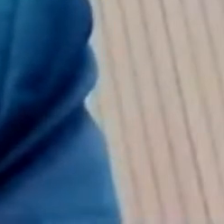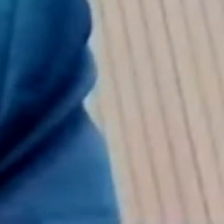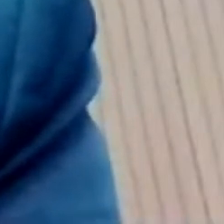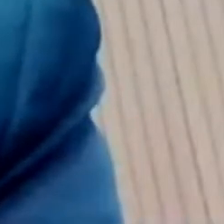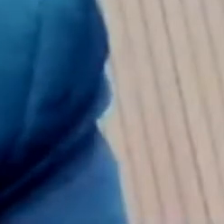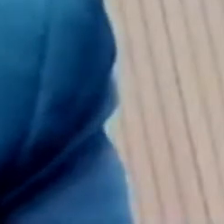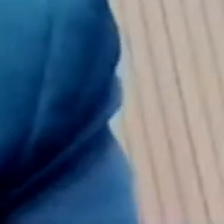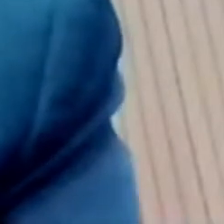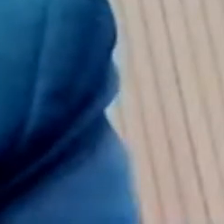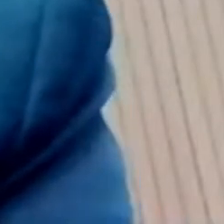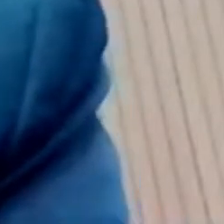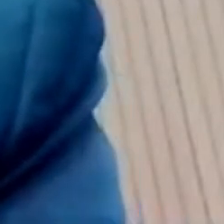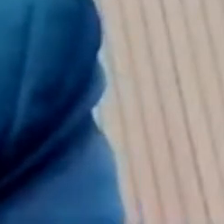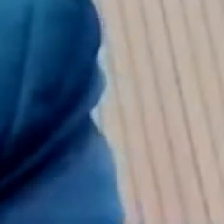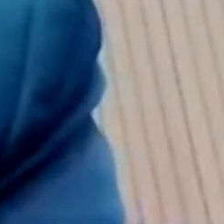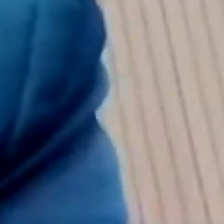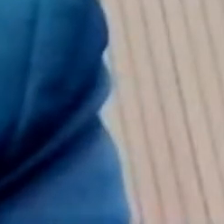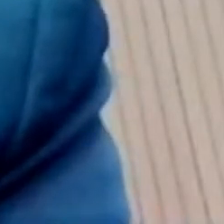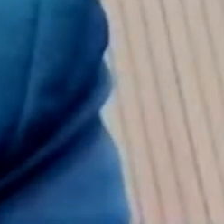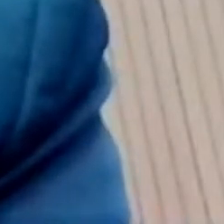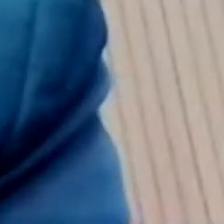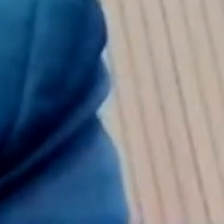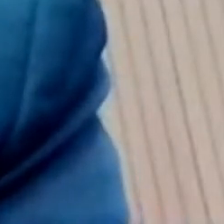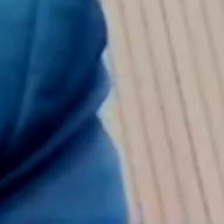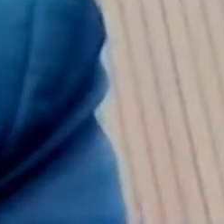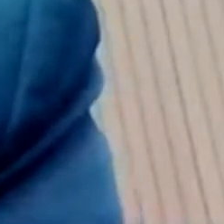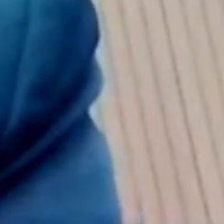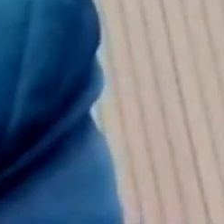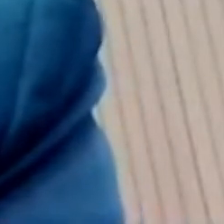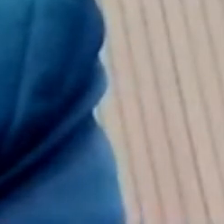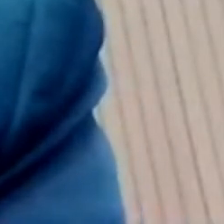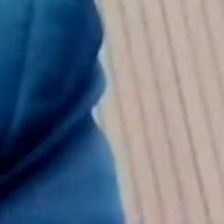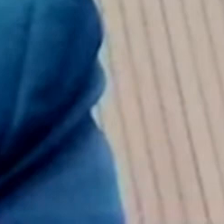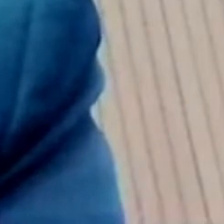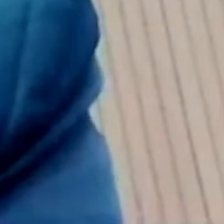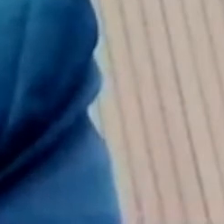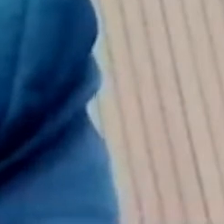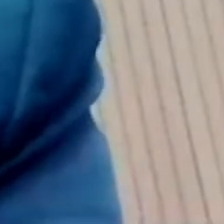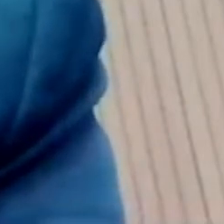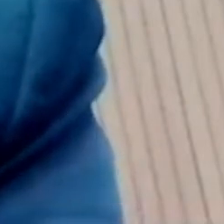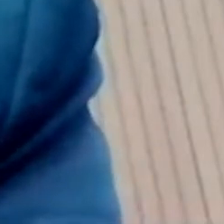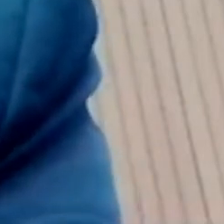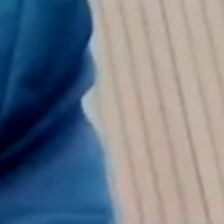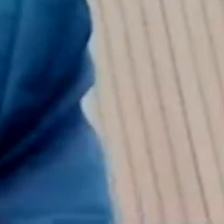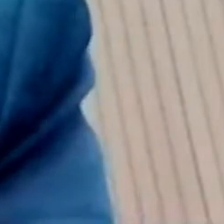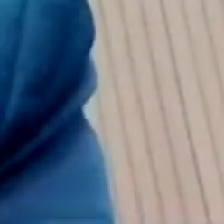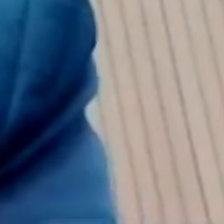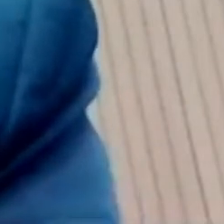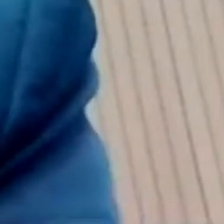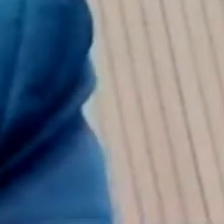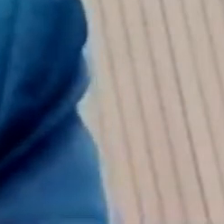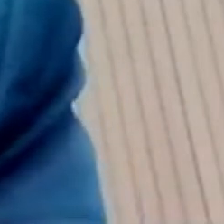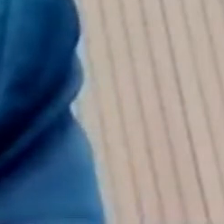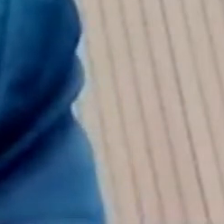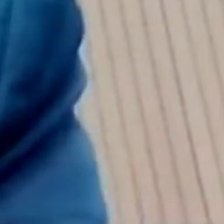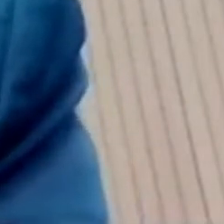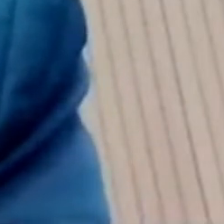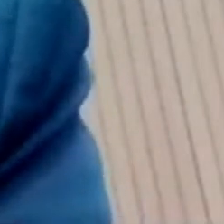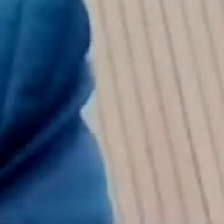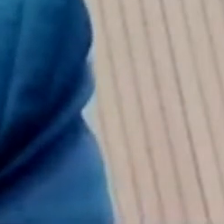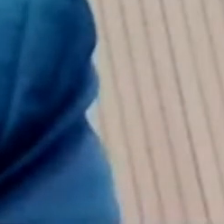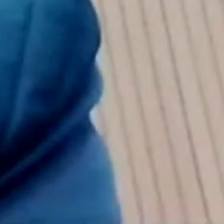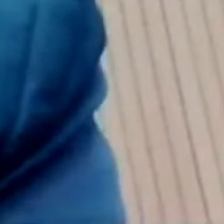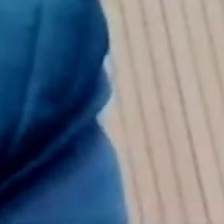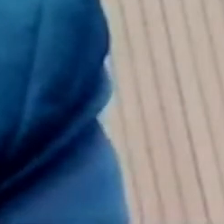própria, seja através de parceiros, seja através de posicionamento de rádios, né? Enfim, todas as unidades escolares, todas